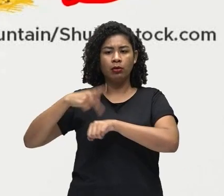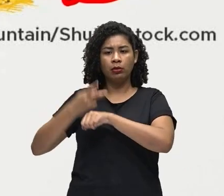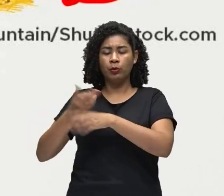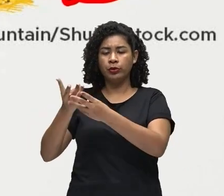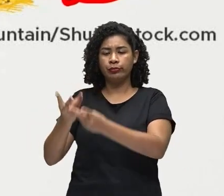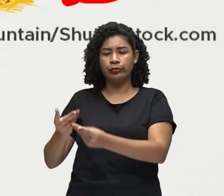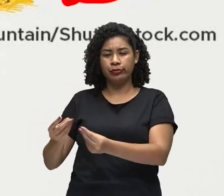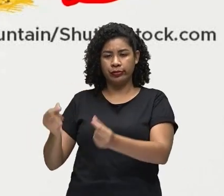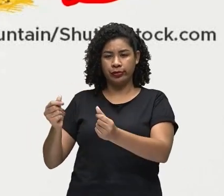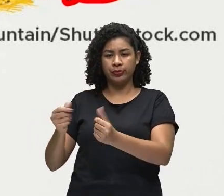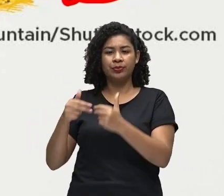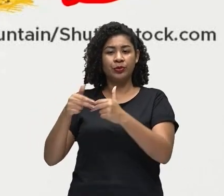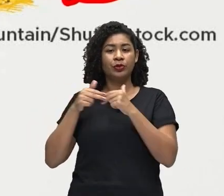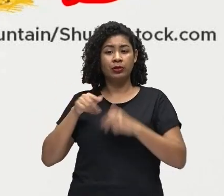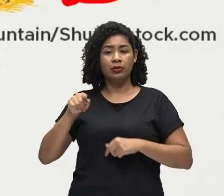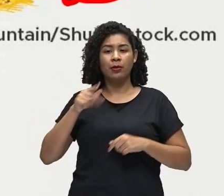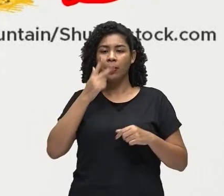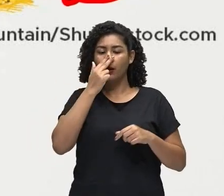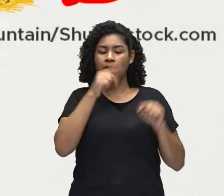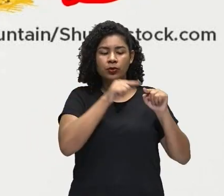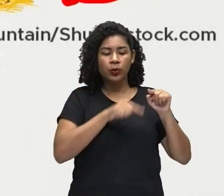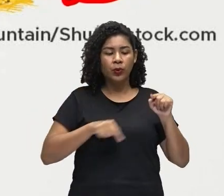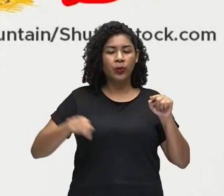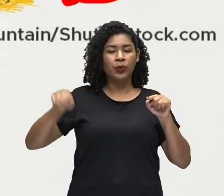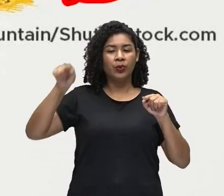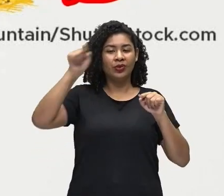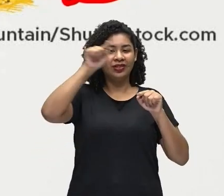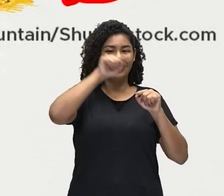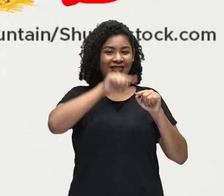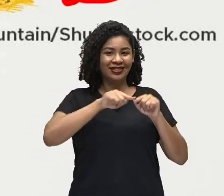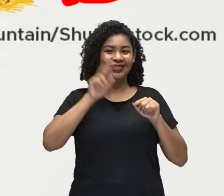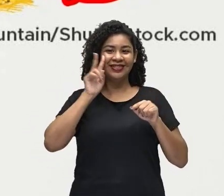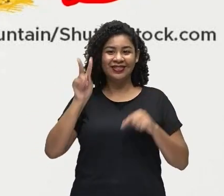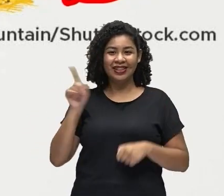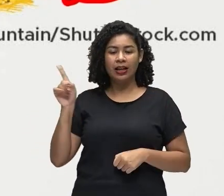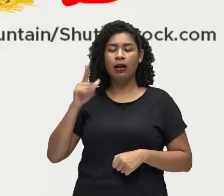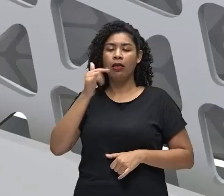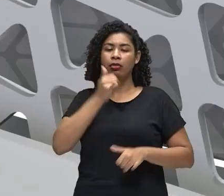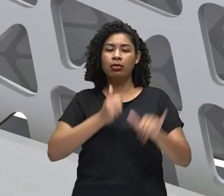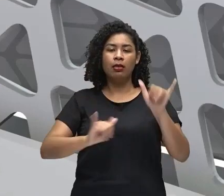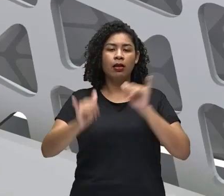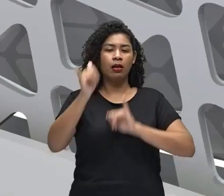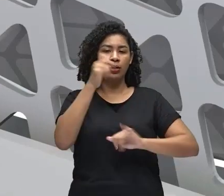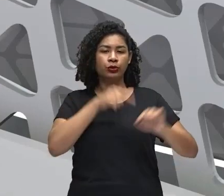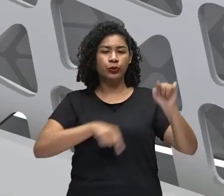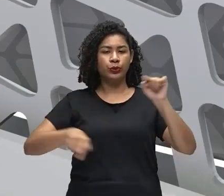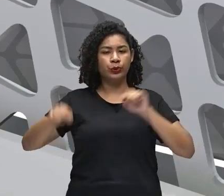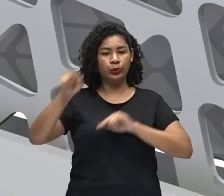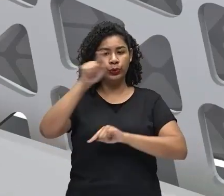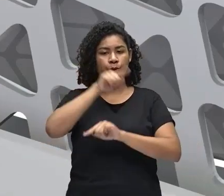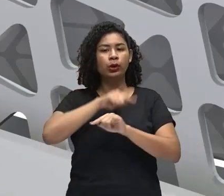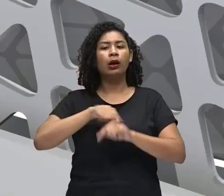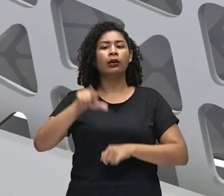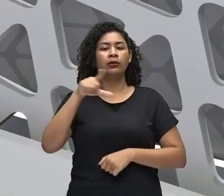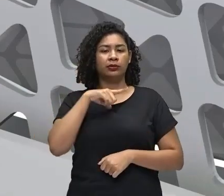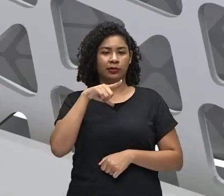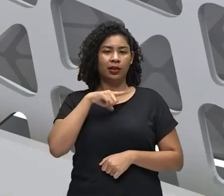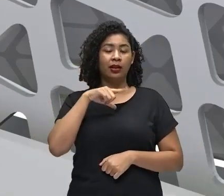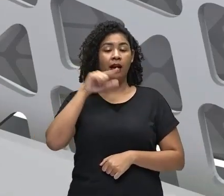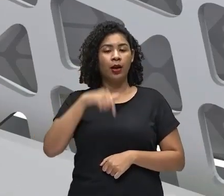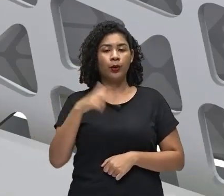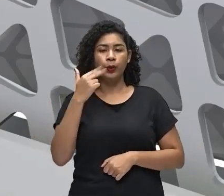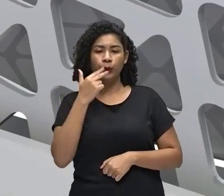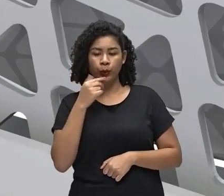a gente tem um ciclo, né? Por isso que a gente tem aí todo esse ciclo de energia na natureza, né? Aqueles nutrientes